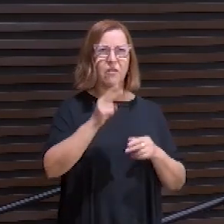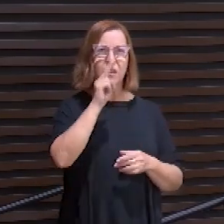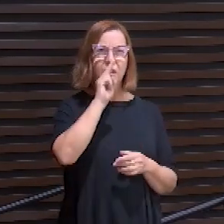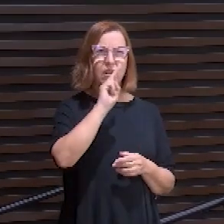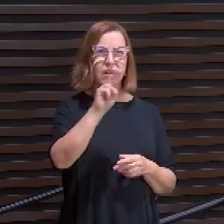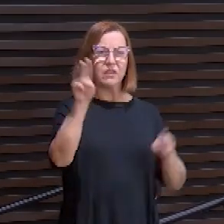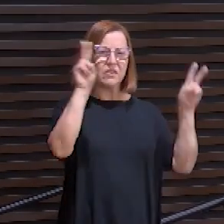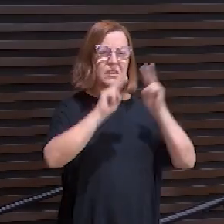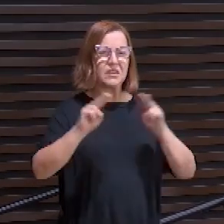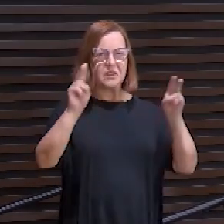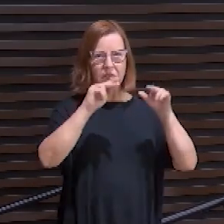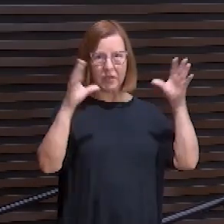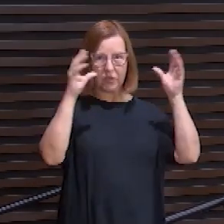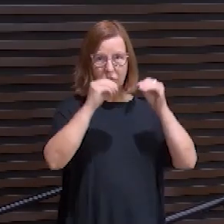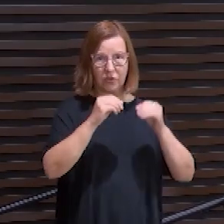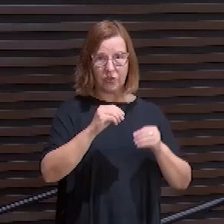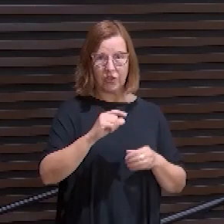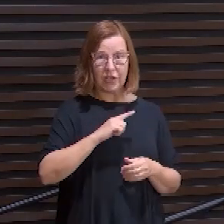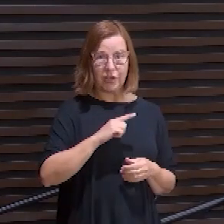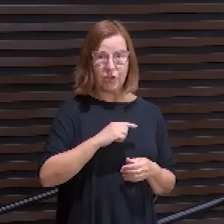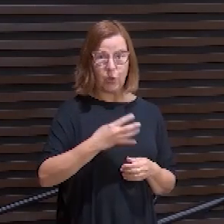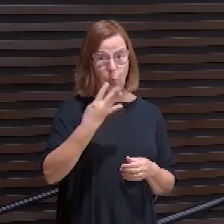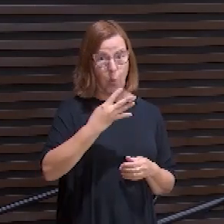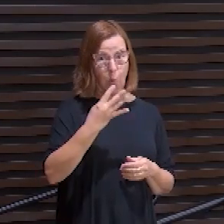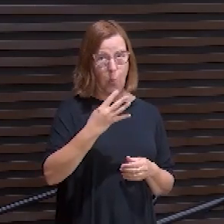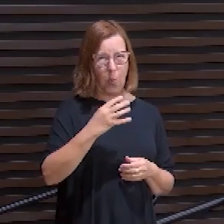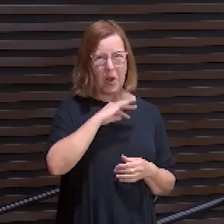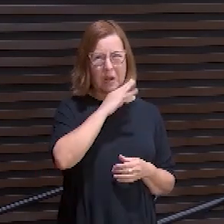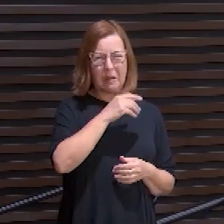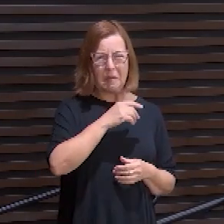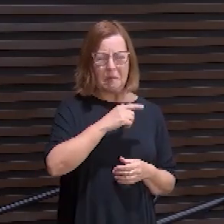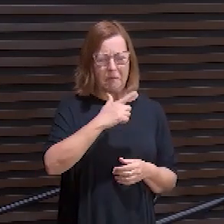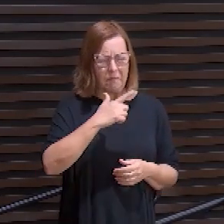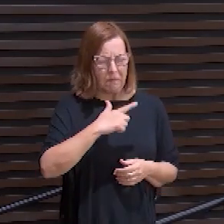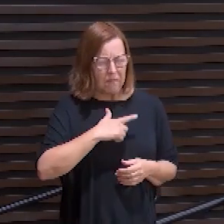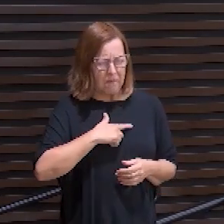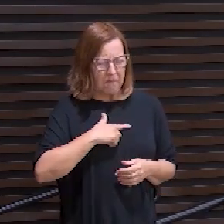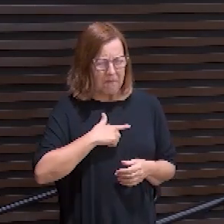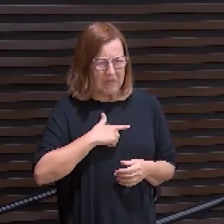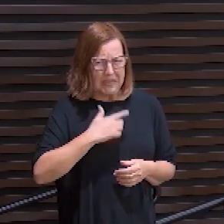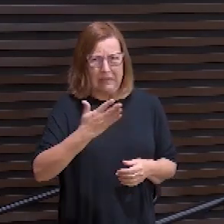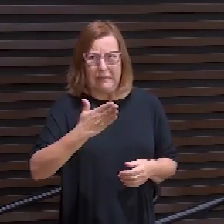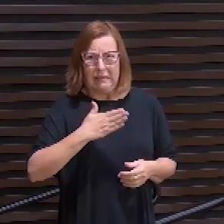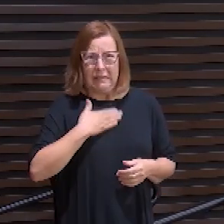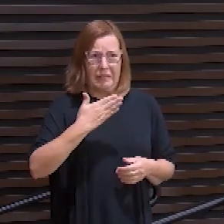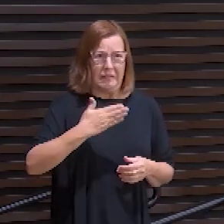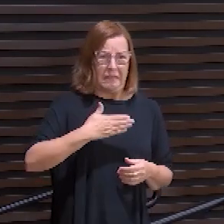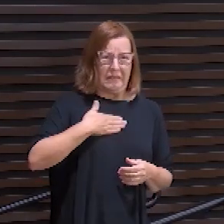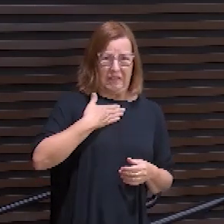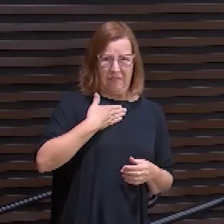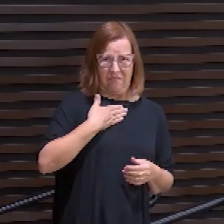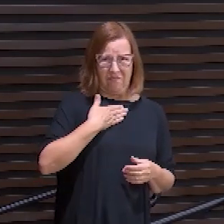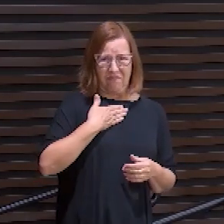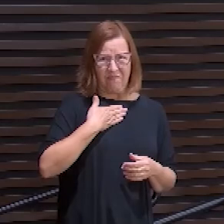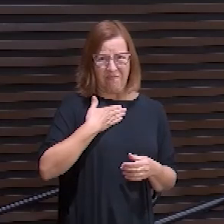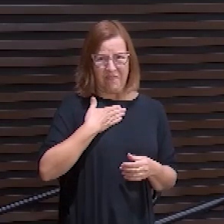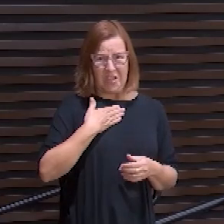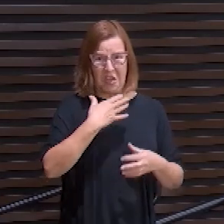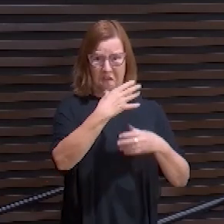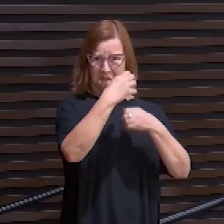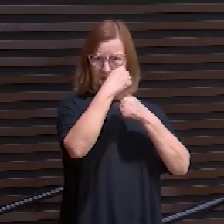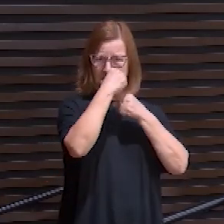visões da noite, e eis aqui o 4º animal, terrível, espantoso e sobremodo